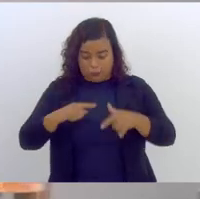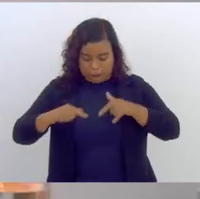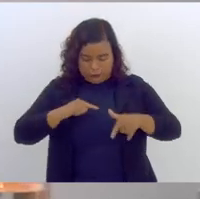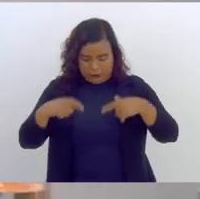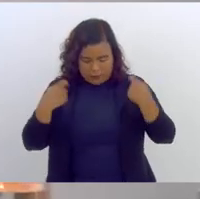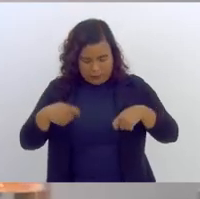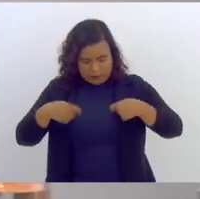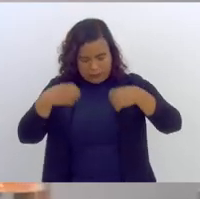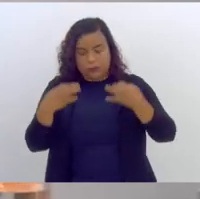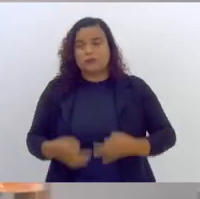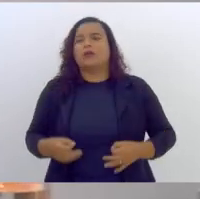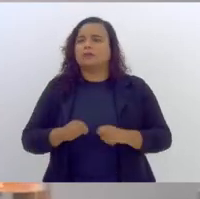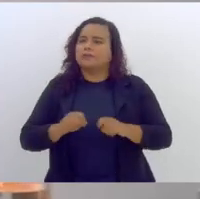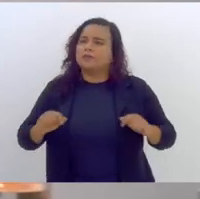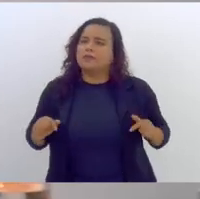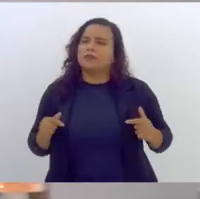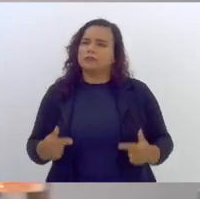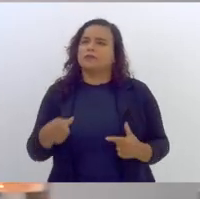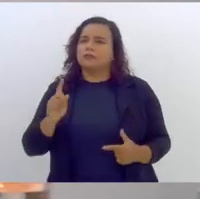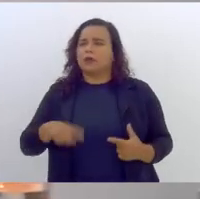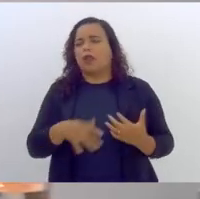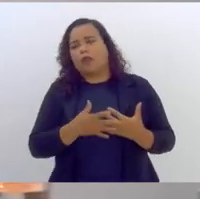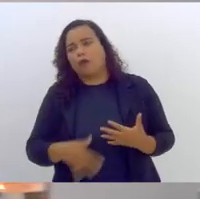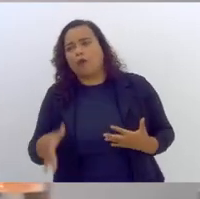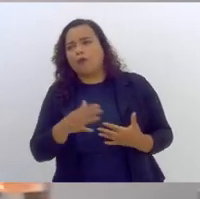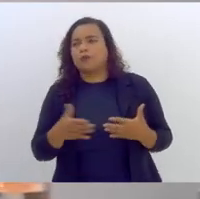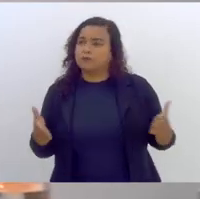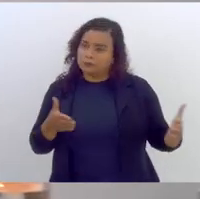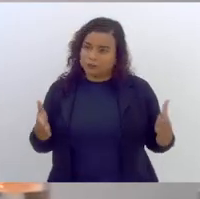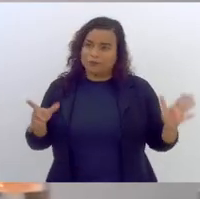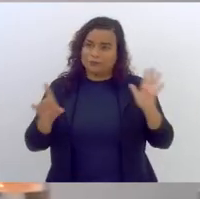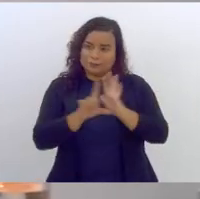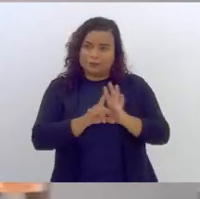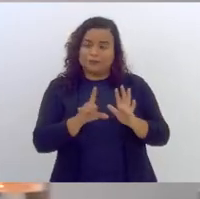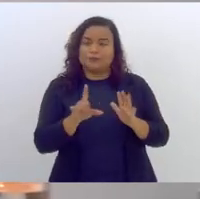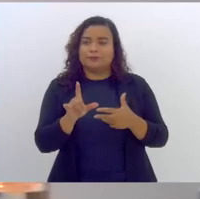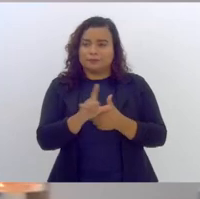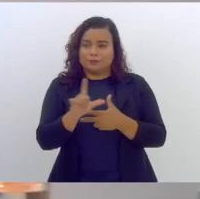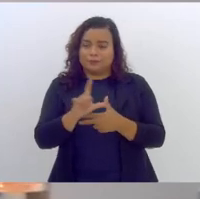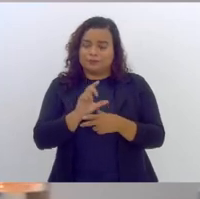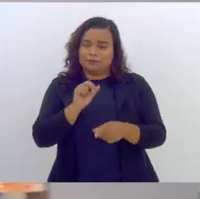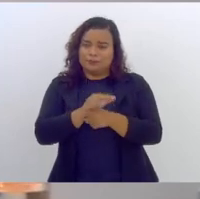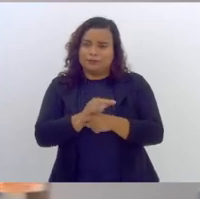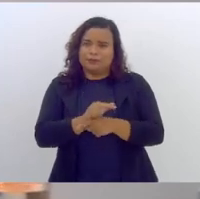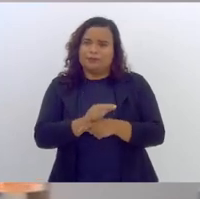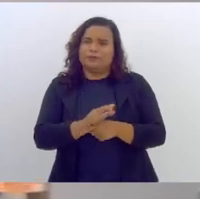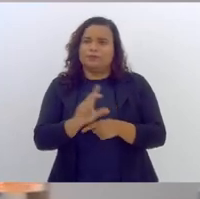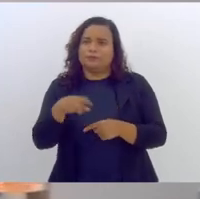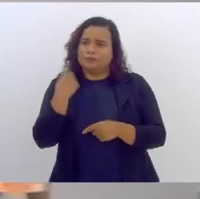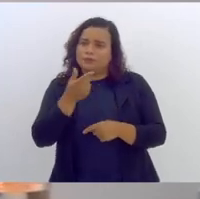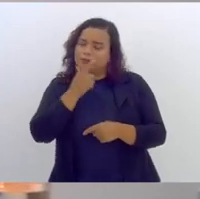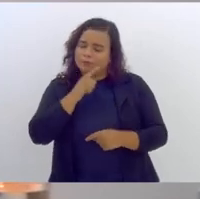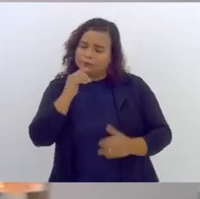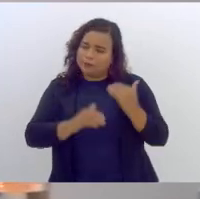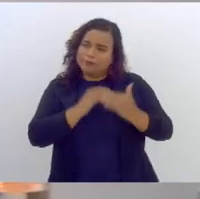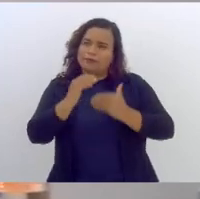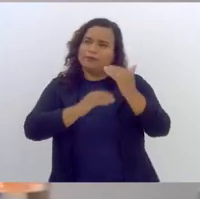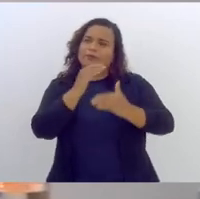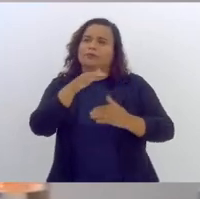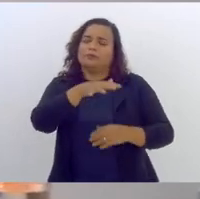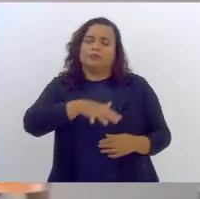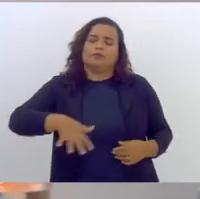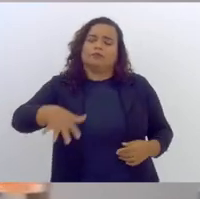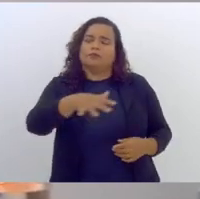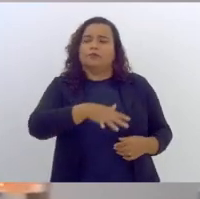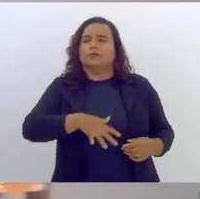casa que é o que vem sendo feito né ao longo dessa legislatura permitindo né que que avancemos nos campos